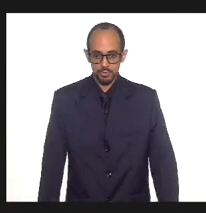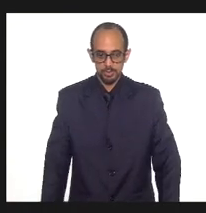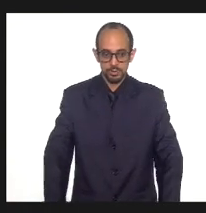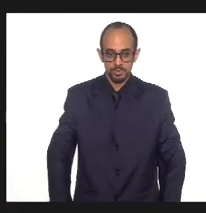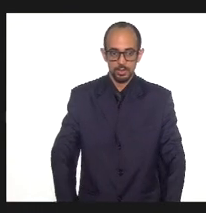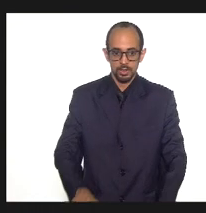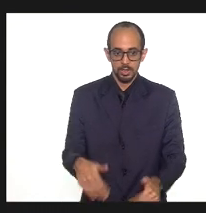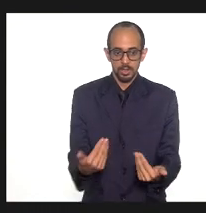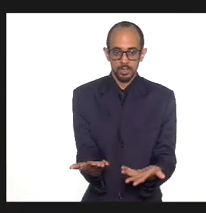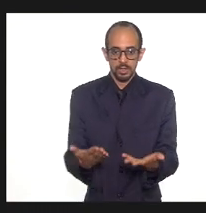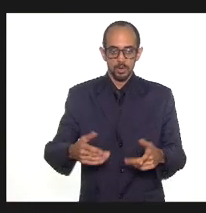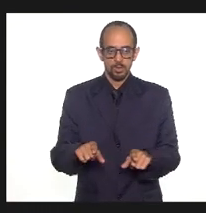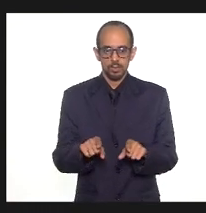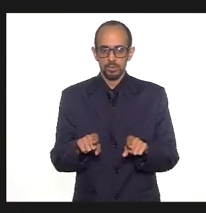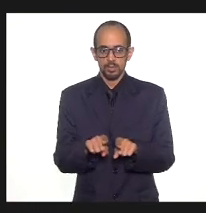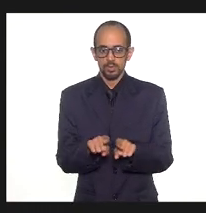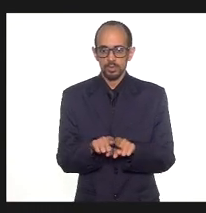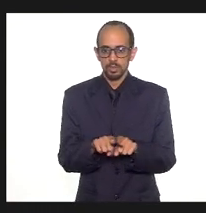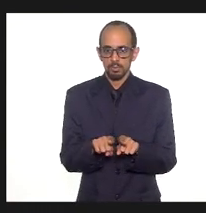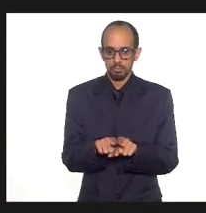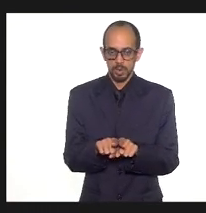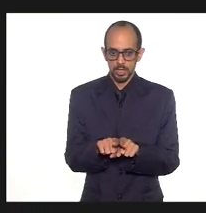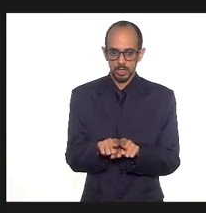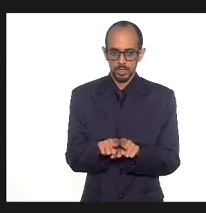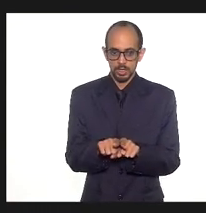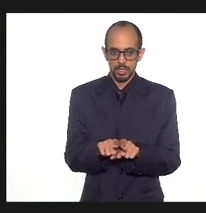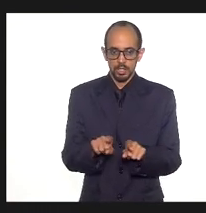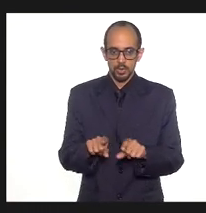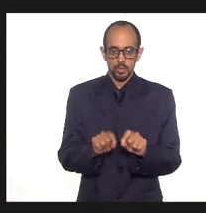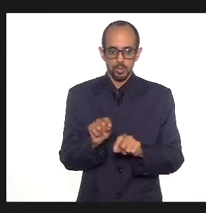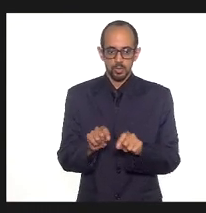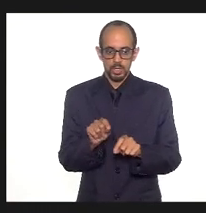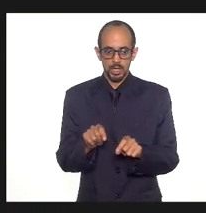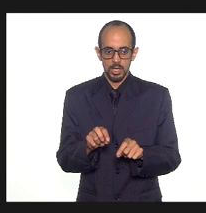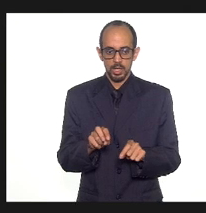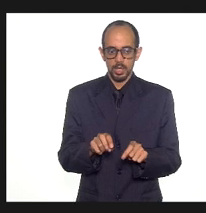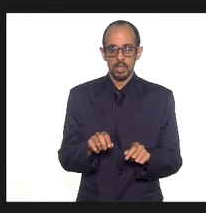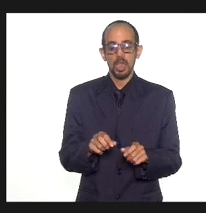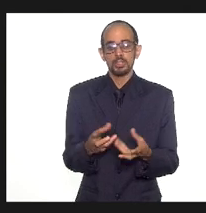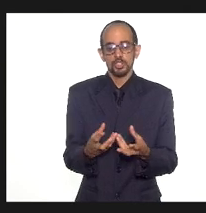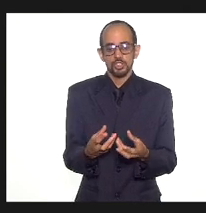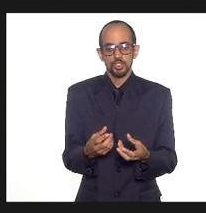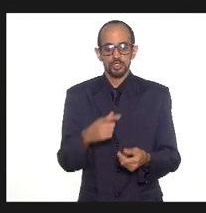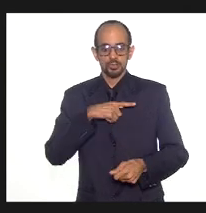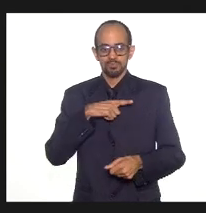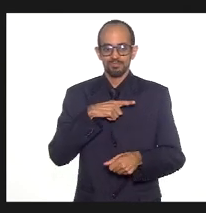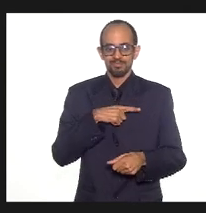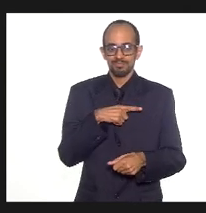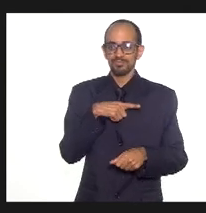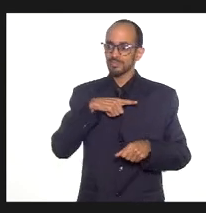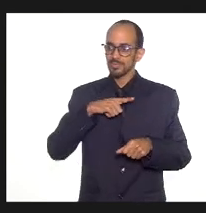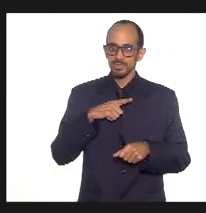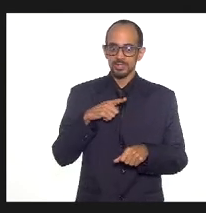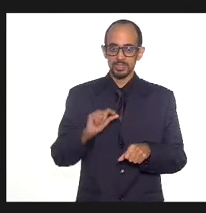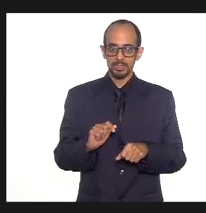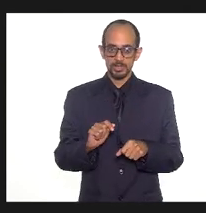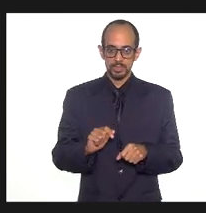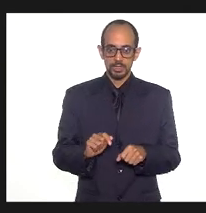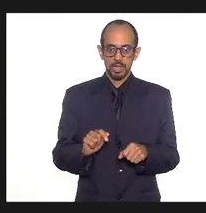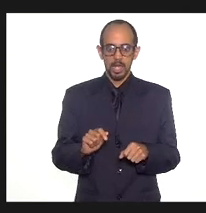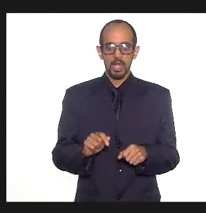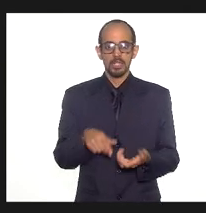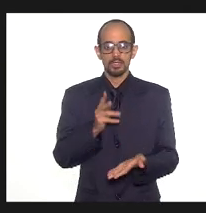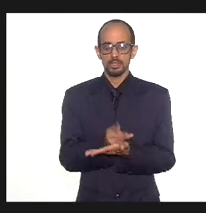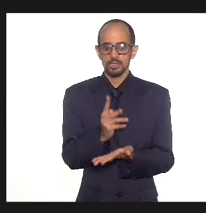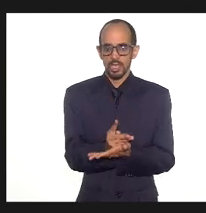E eu destaco que a plataforma, a construção da plataforma, ela sempre está muito em voga, né? Sempre chama